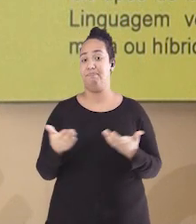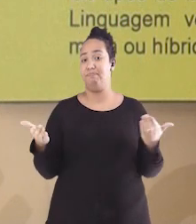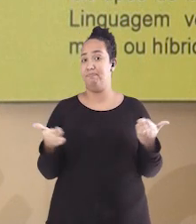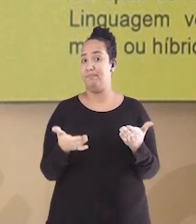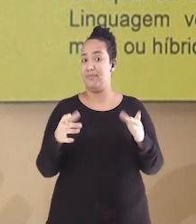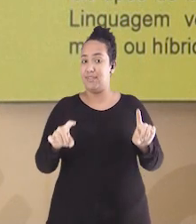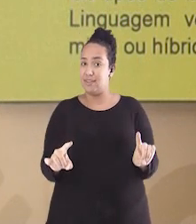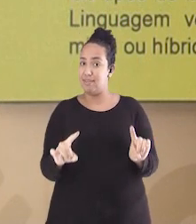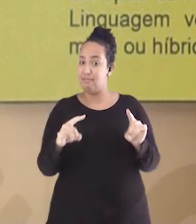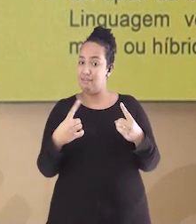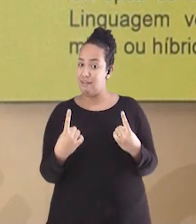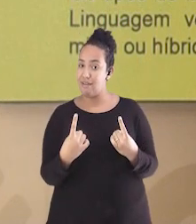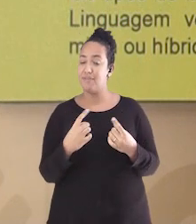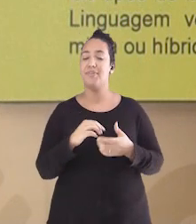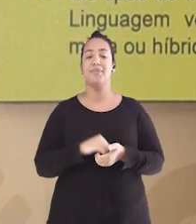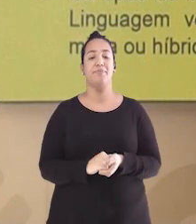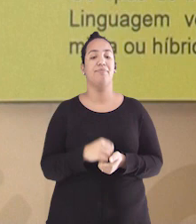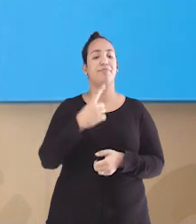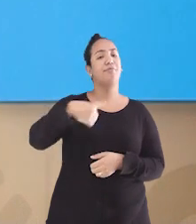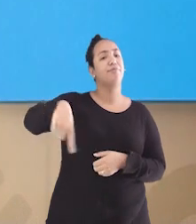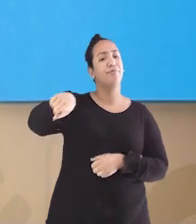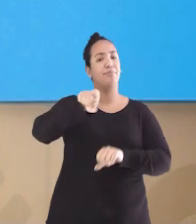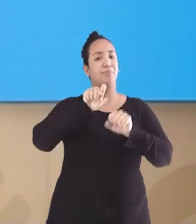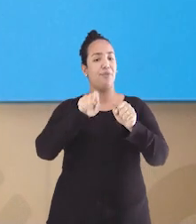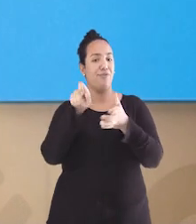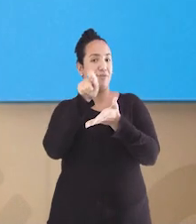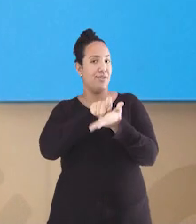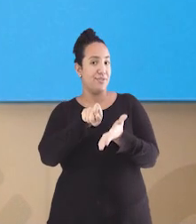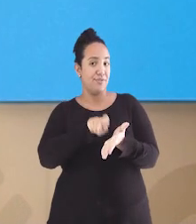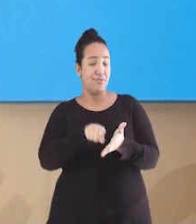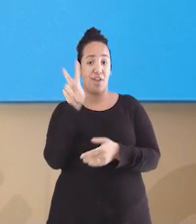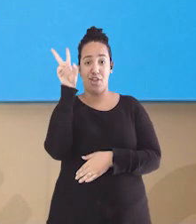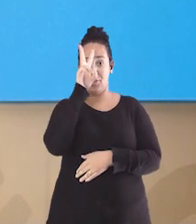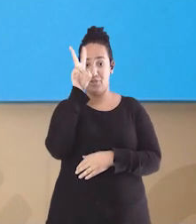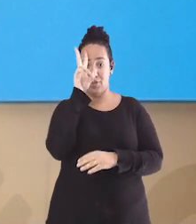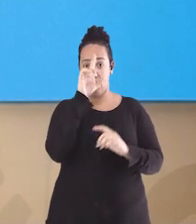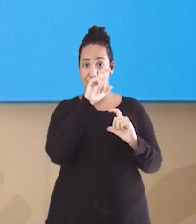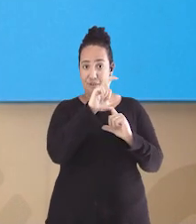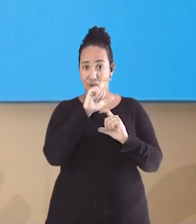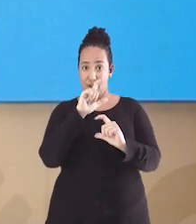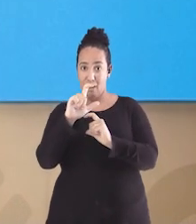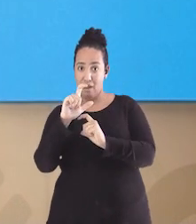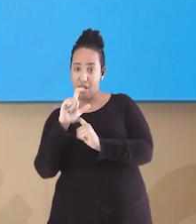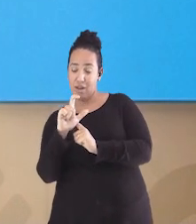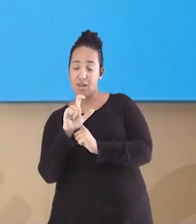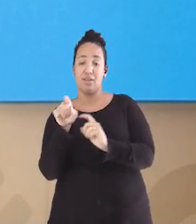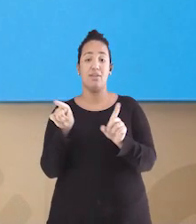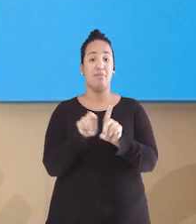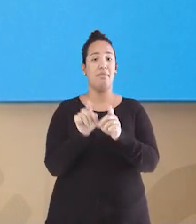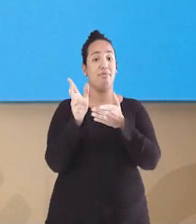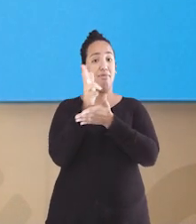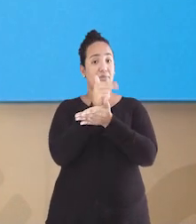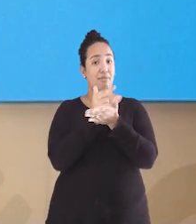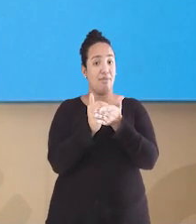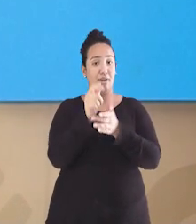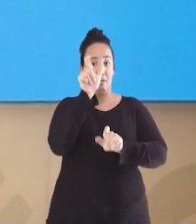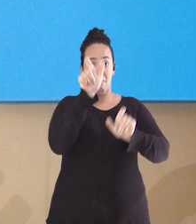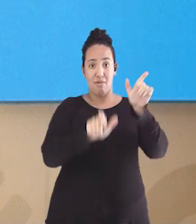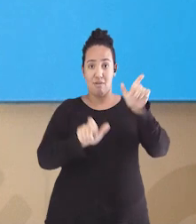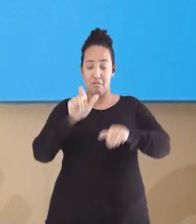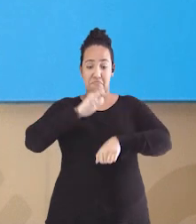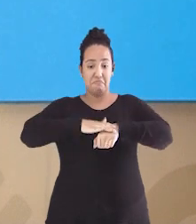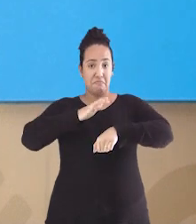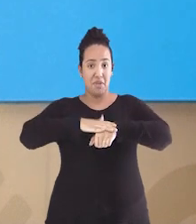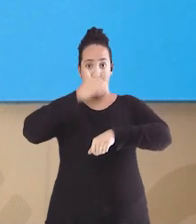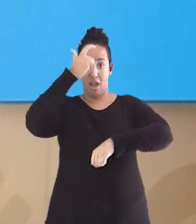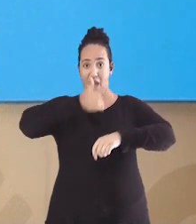Hora do desafio! Que tal você escrever uma história em quadrinhos e desenhar as